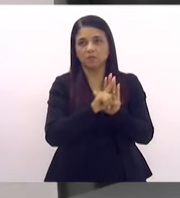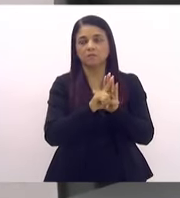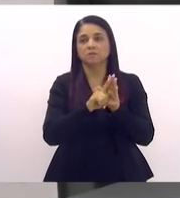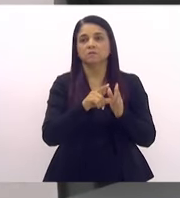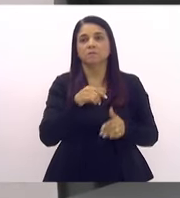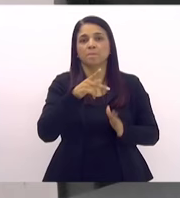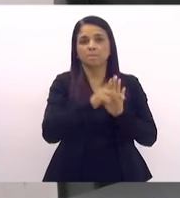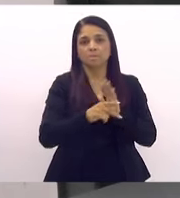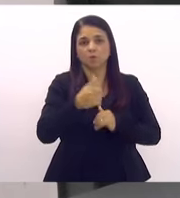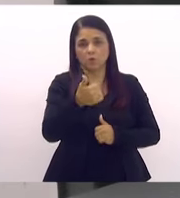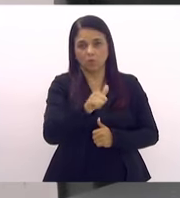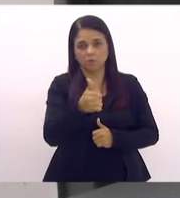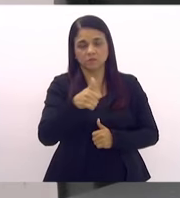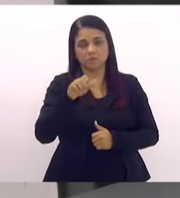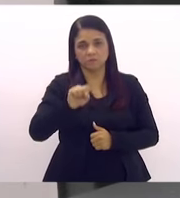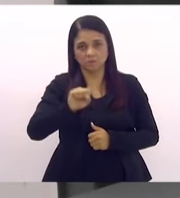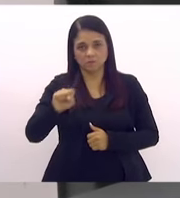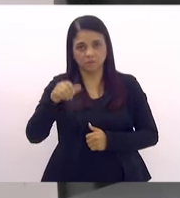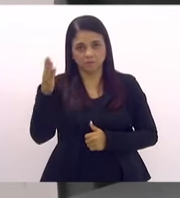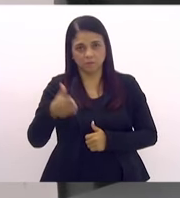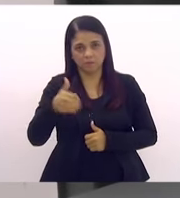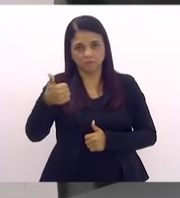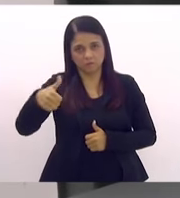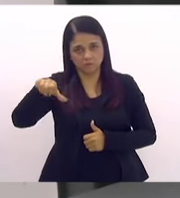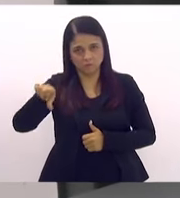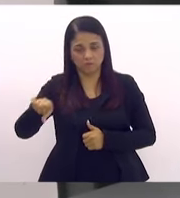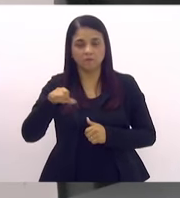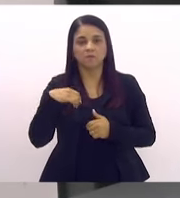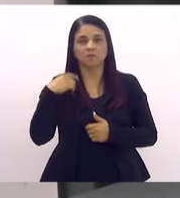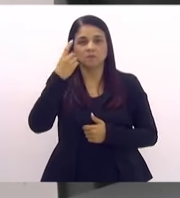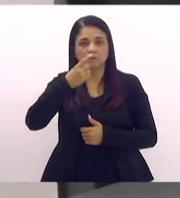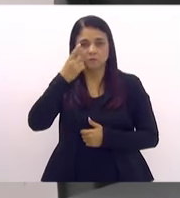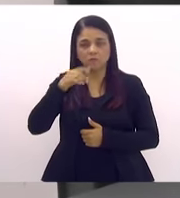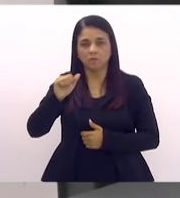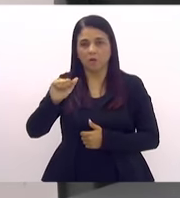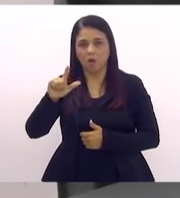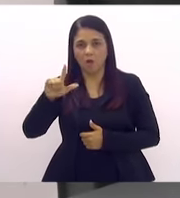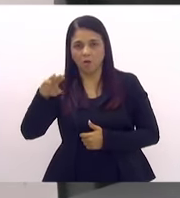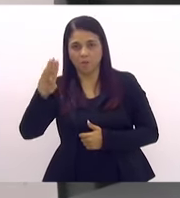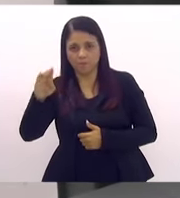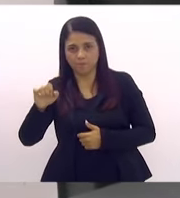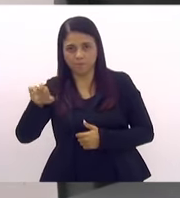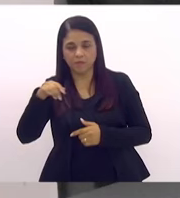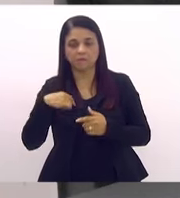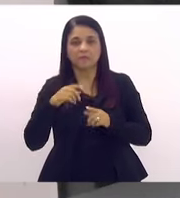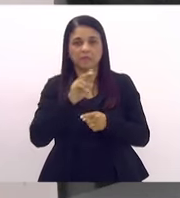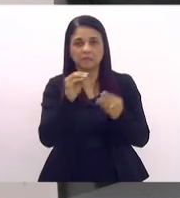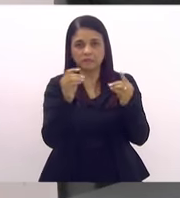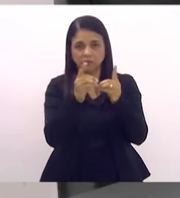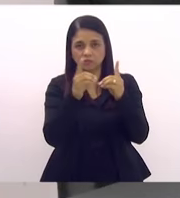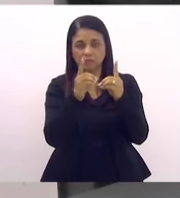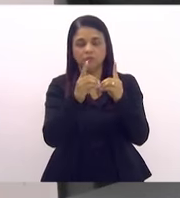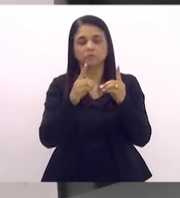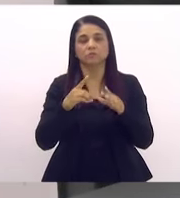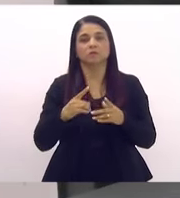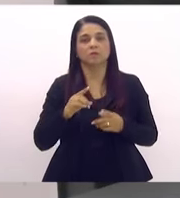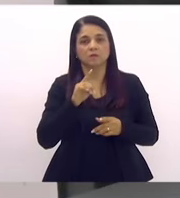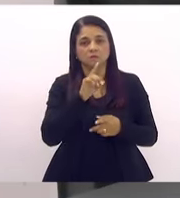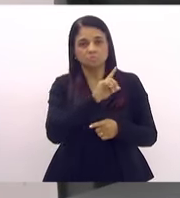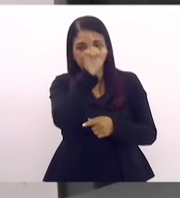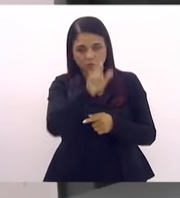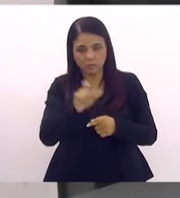PL 1188 de 19, de autoria do deputado Welbert Rezende, que concede atendimento prioritário às pessoas em tratamento oncológico nos estabelecimentos